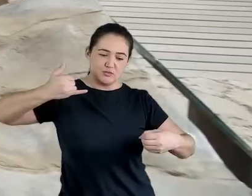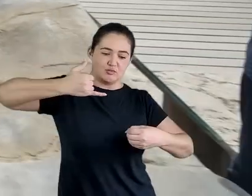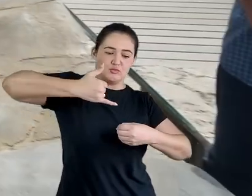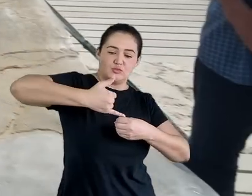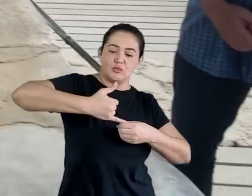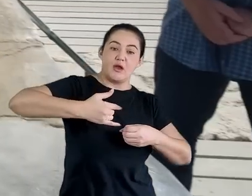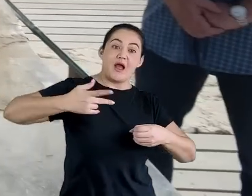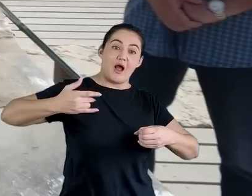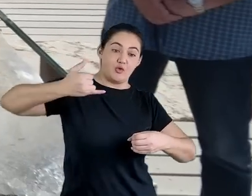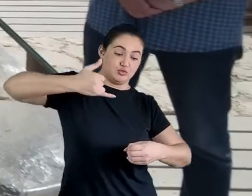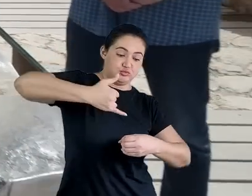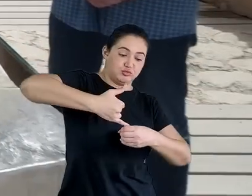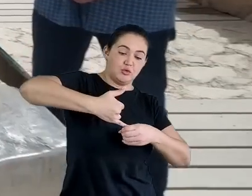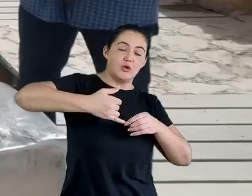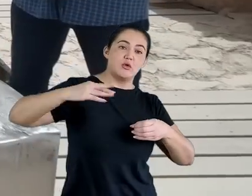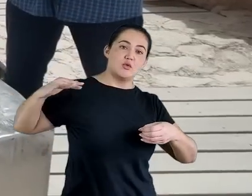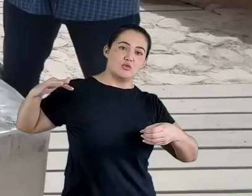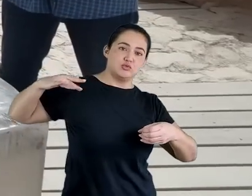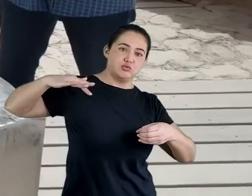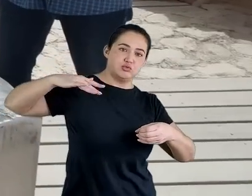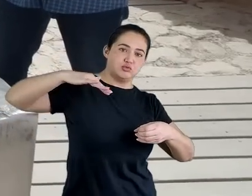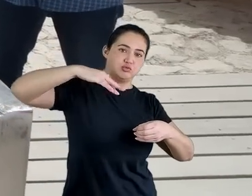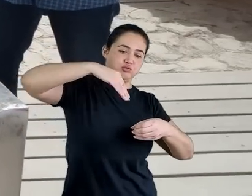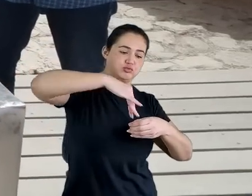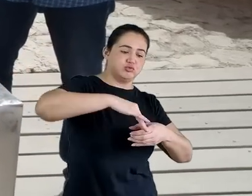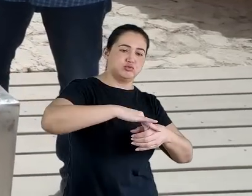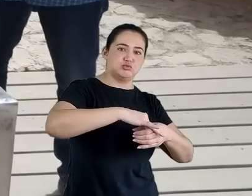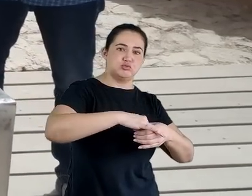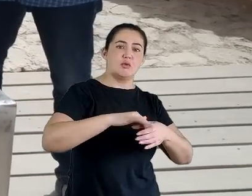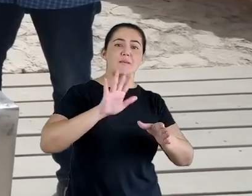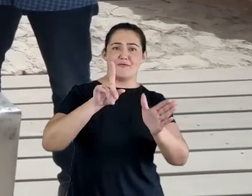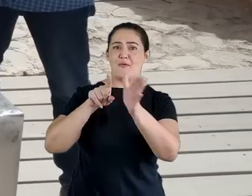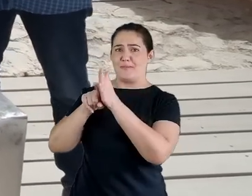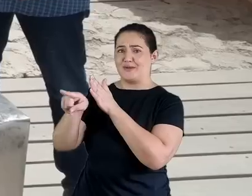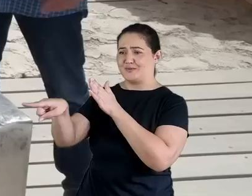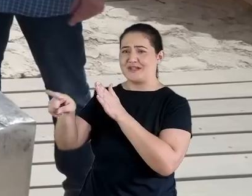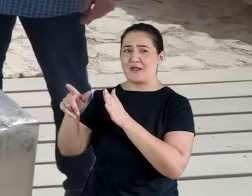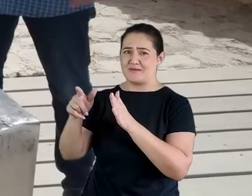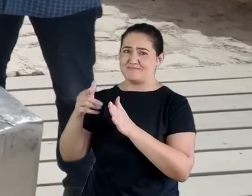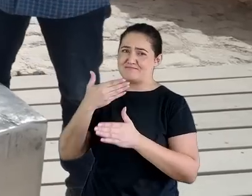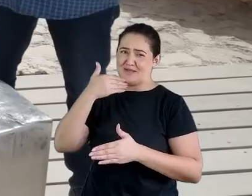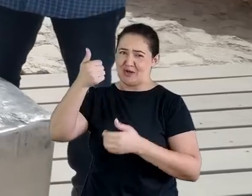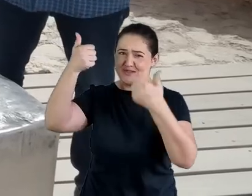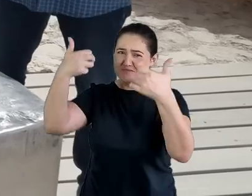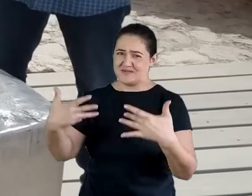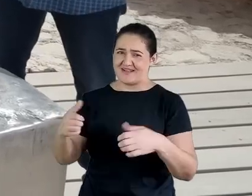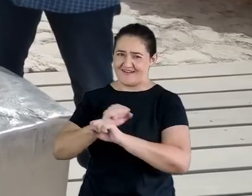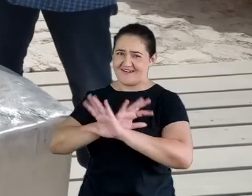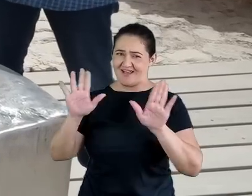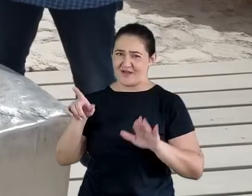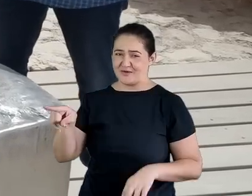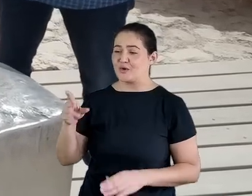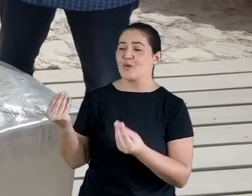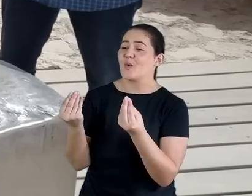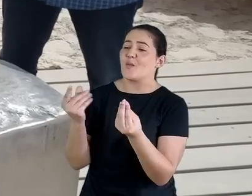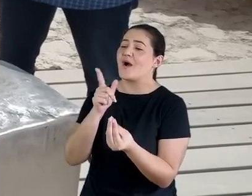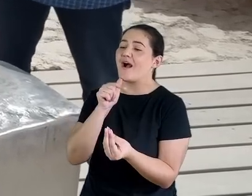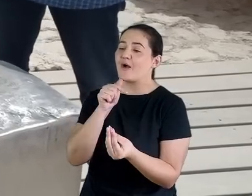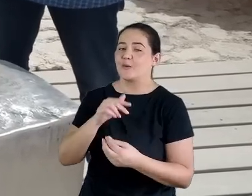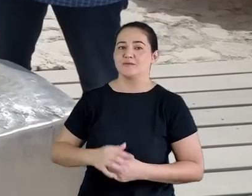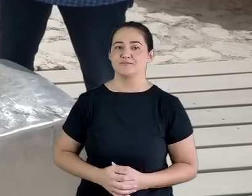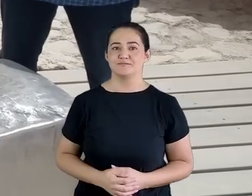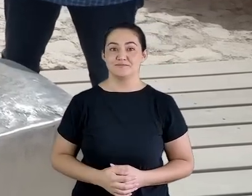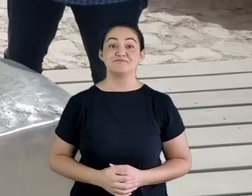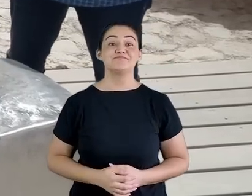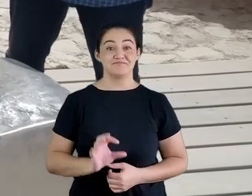vocês. Kaplan, como é que funcionava a água vindo de Jerusalém até aqui? Como você disse, sabemos que aqui quase não chove